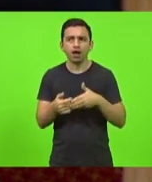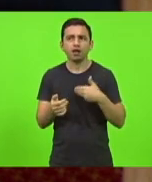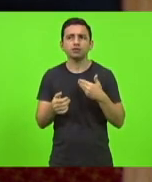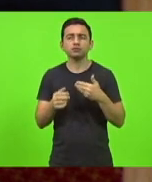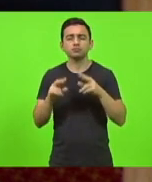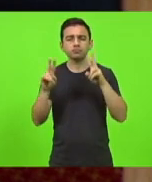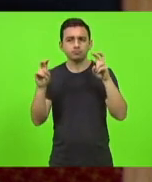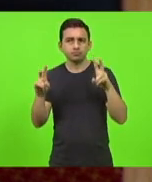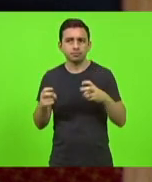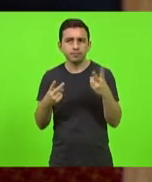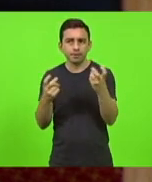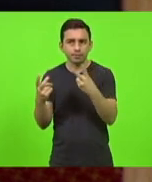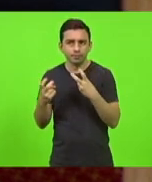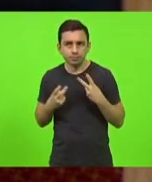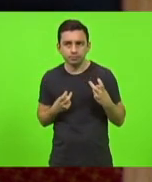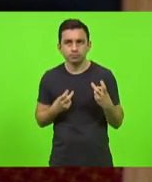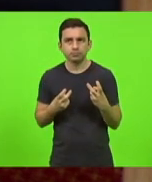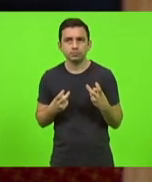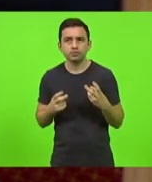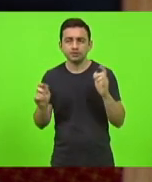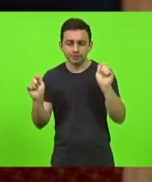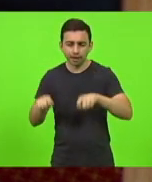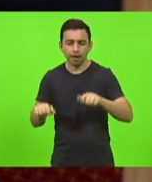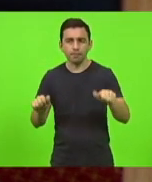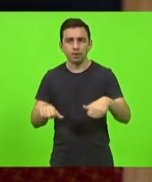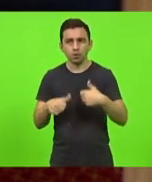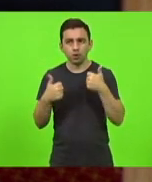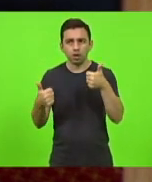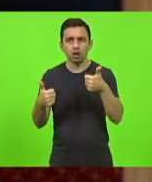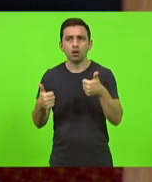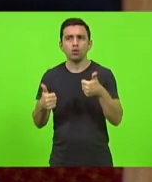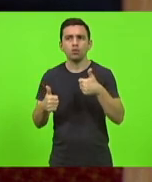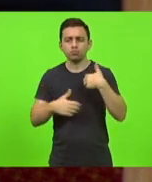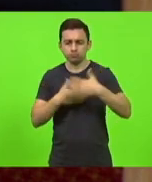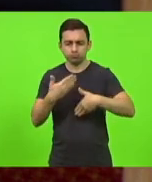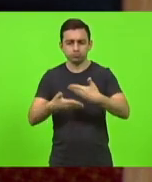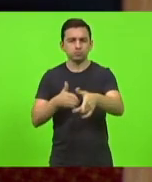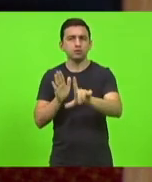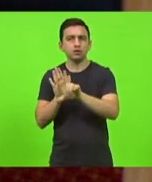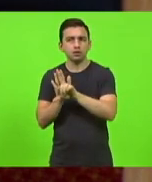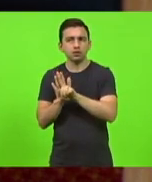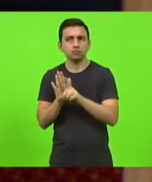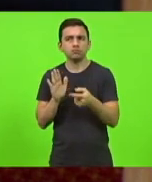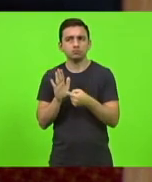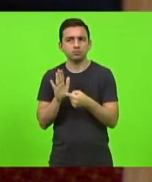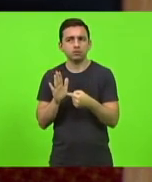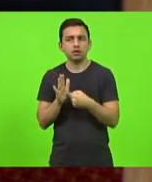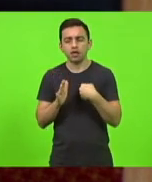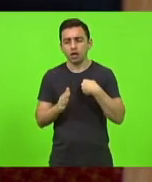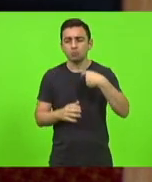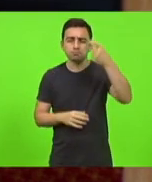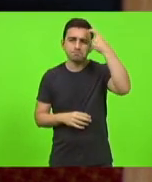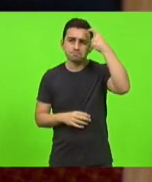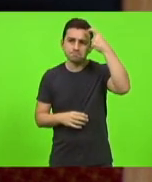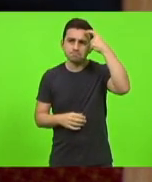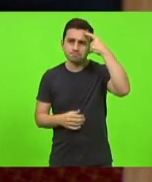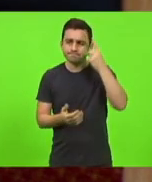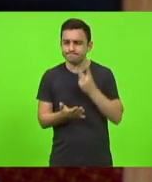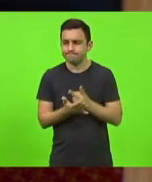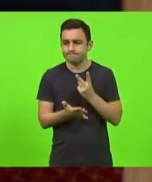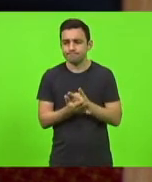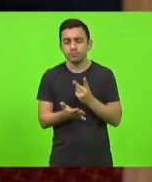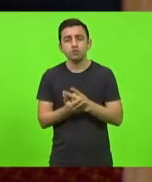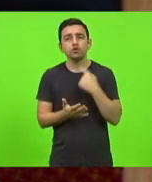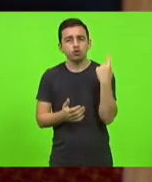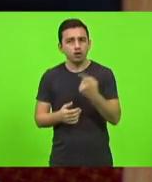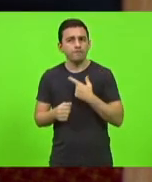percebamos que possa melhorar. O processo legislativo é assim. E eu sempre penso, senhor presidente, que nós temos que fazer o